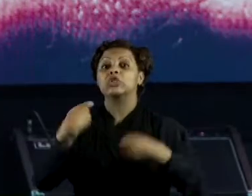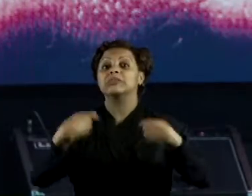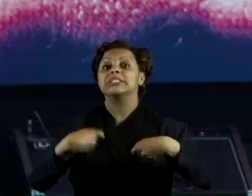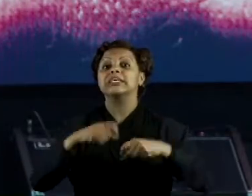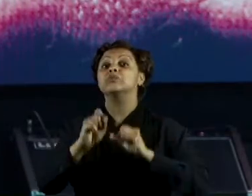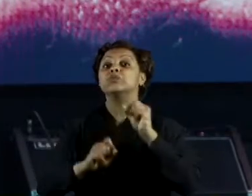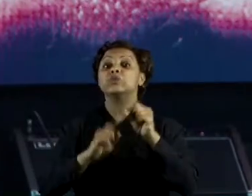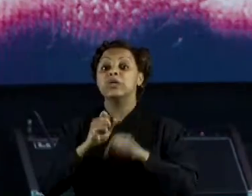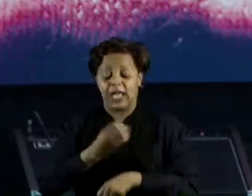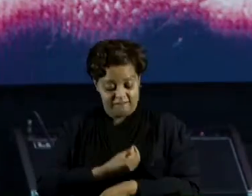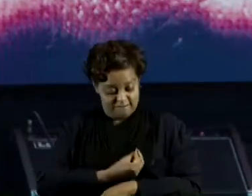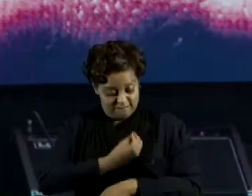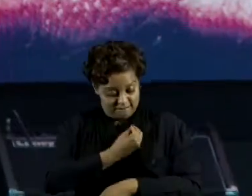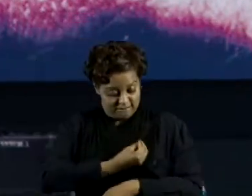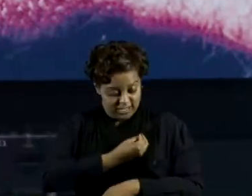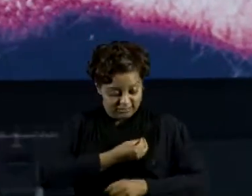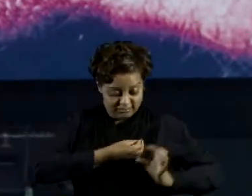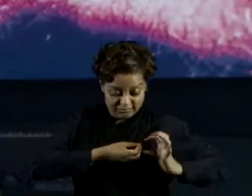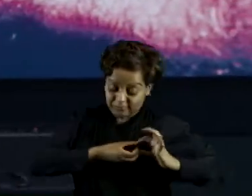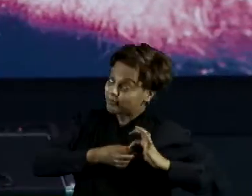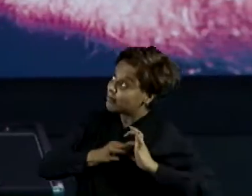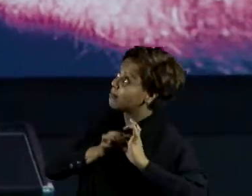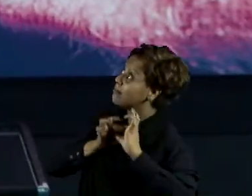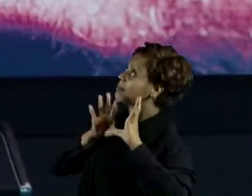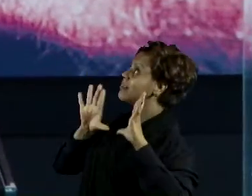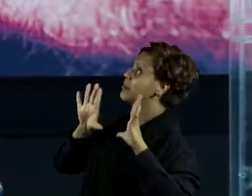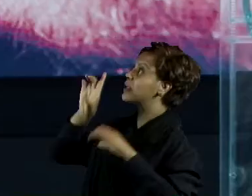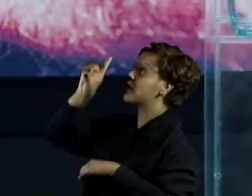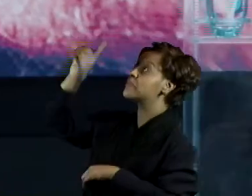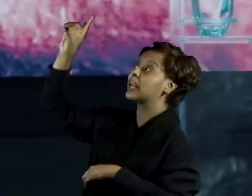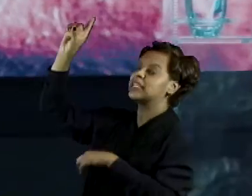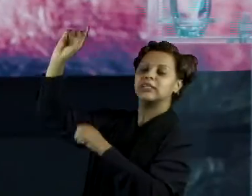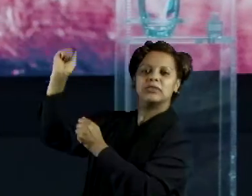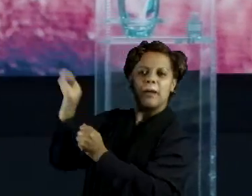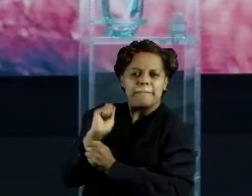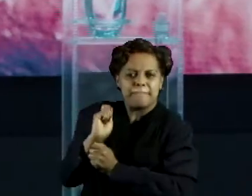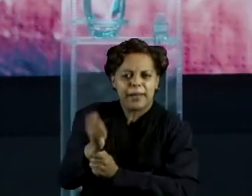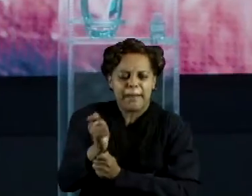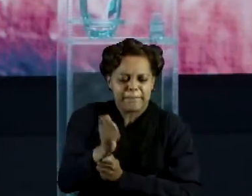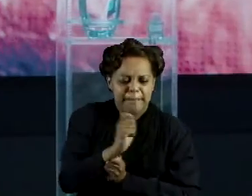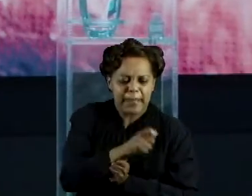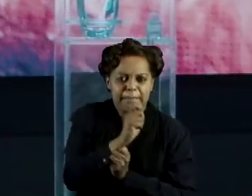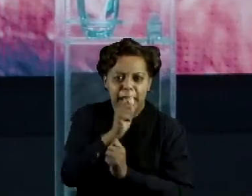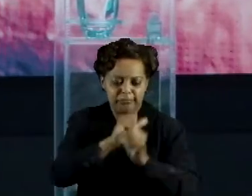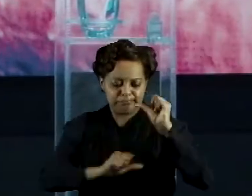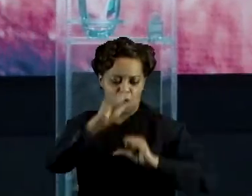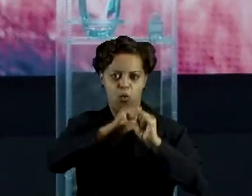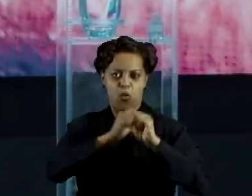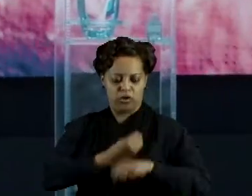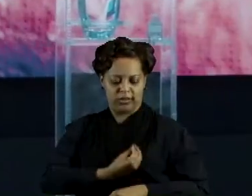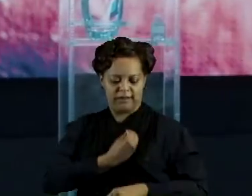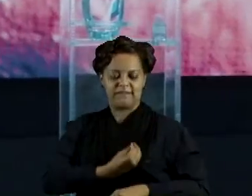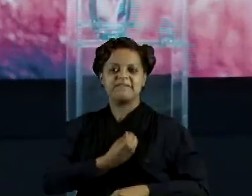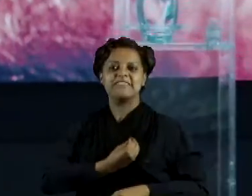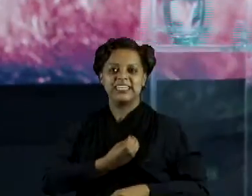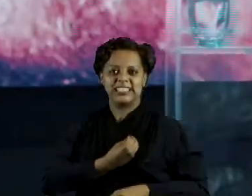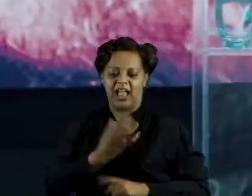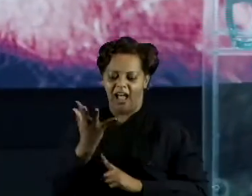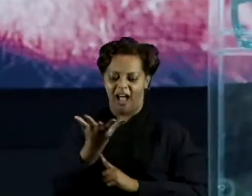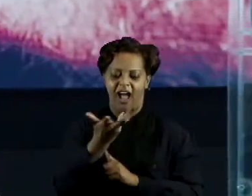permitirmos que o escultor dos escultores nos transforme nesta obra de